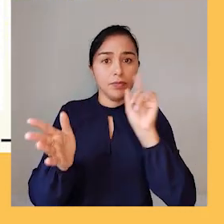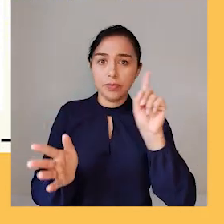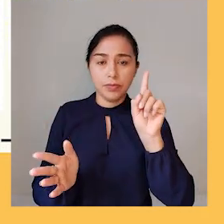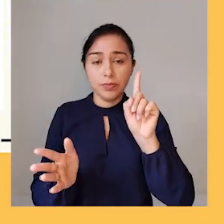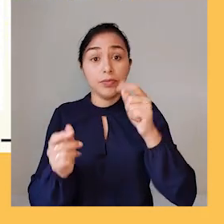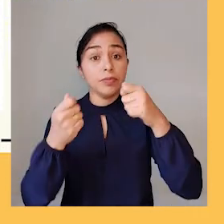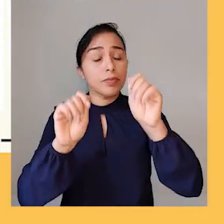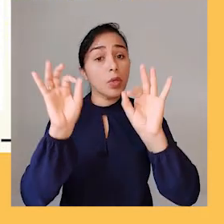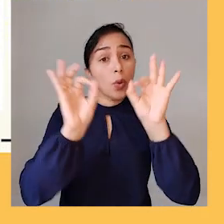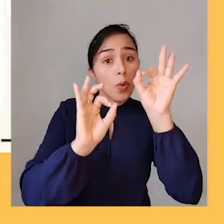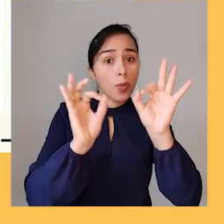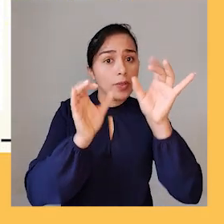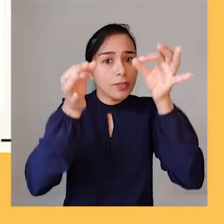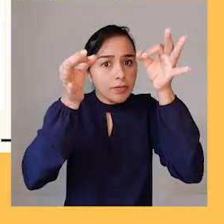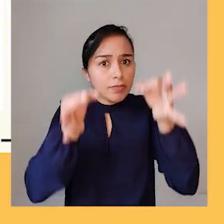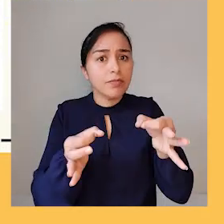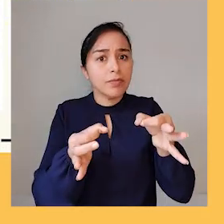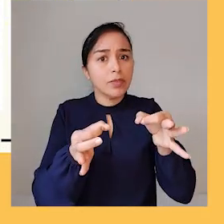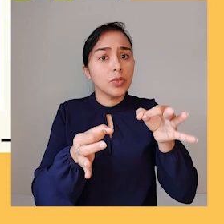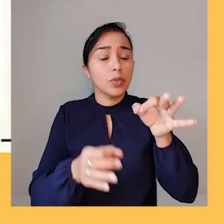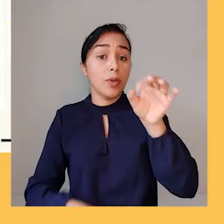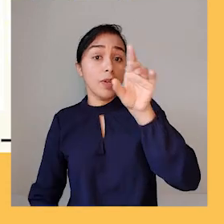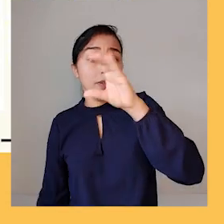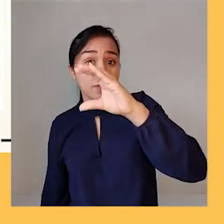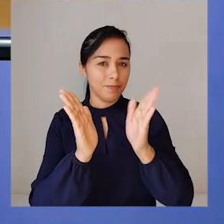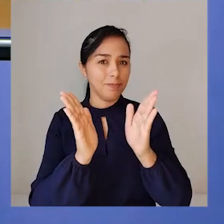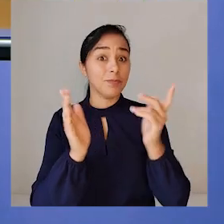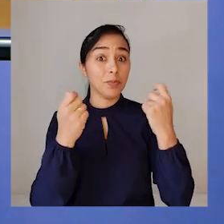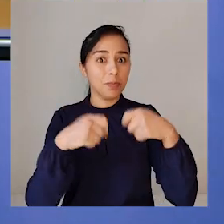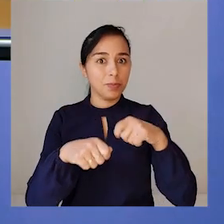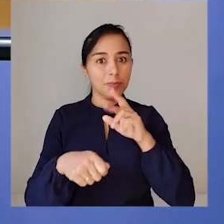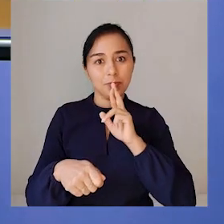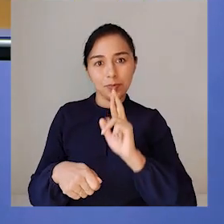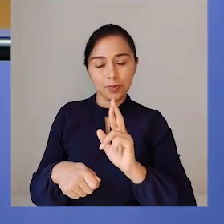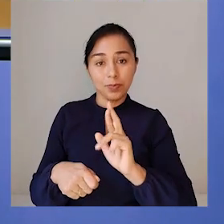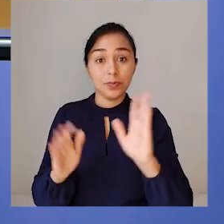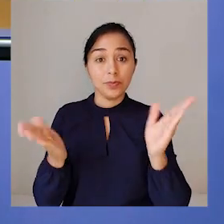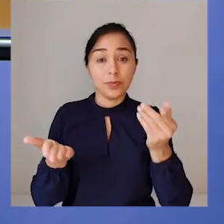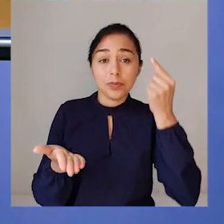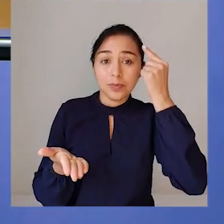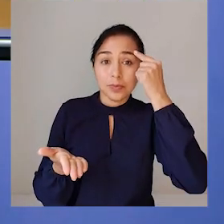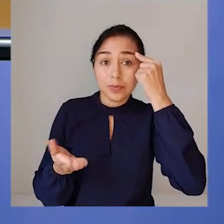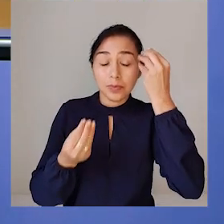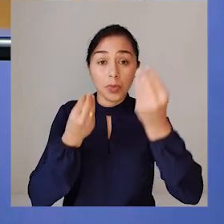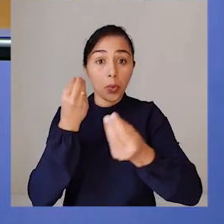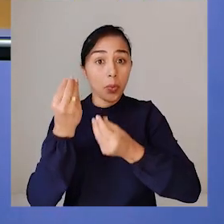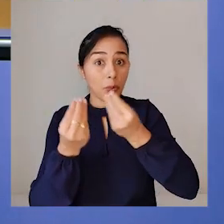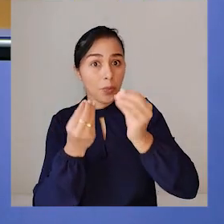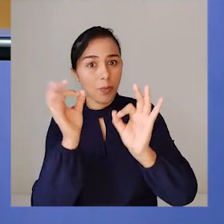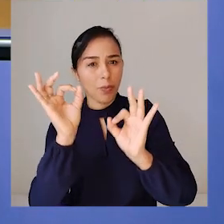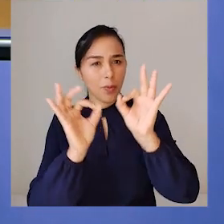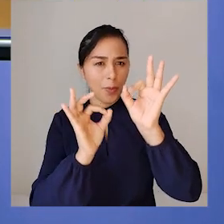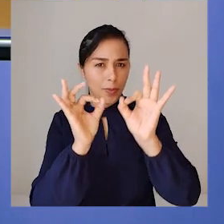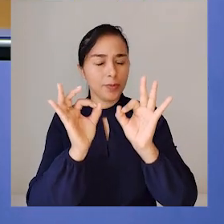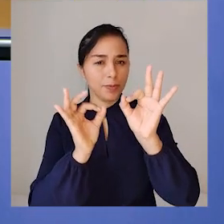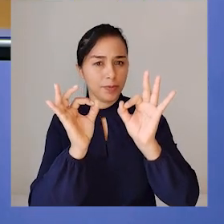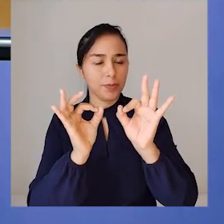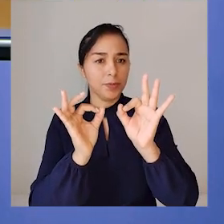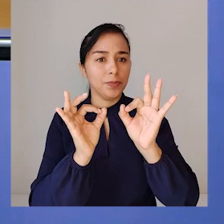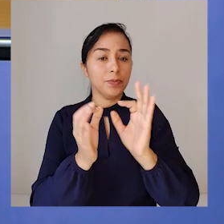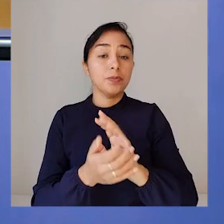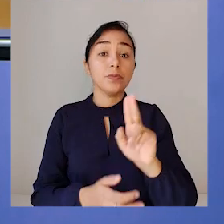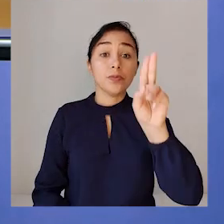dezena com dezena, quem é centena com centena. Então vamos pensar como organizar essa